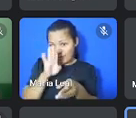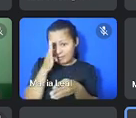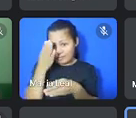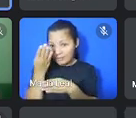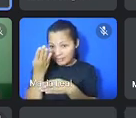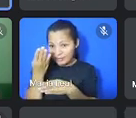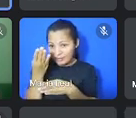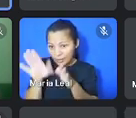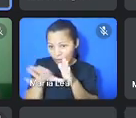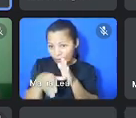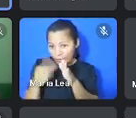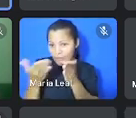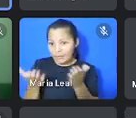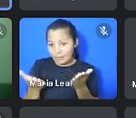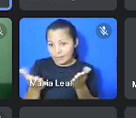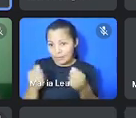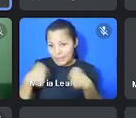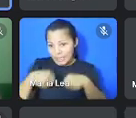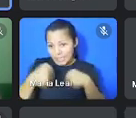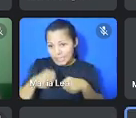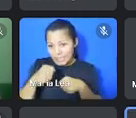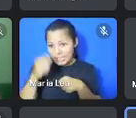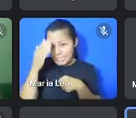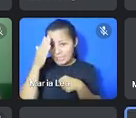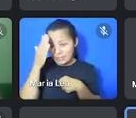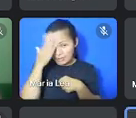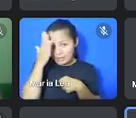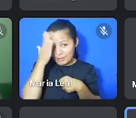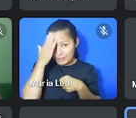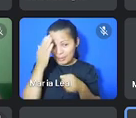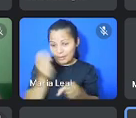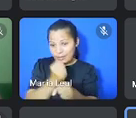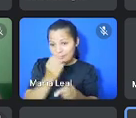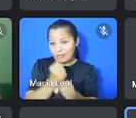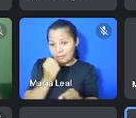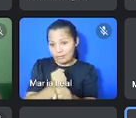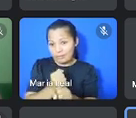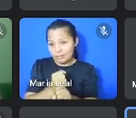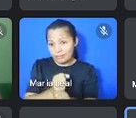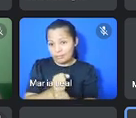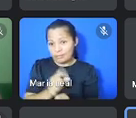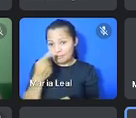É um valor que tem que saber fazer para não ser enganado na loja.